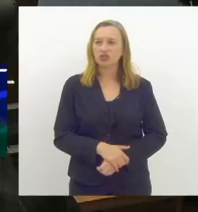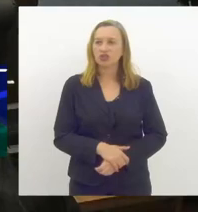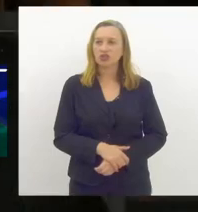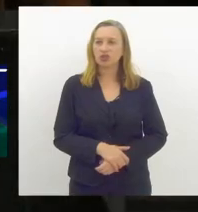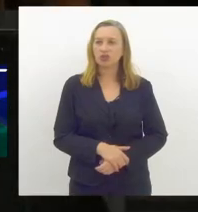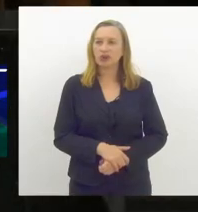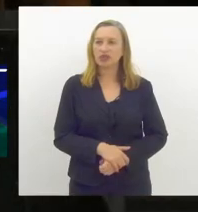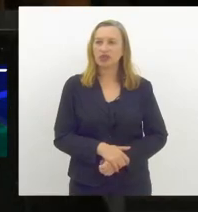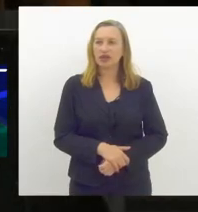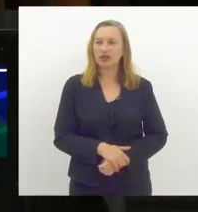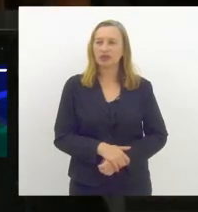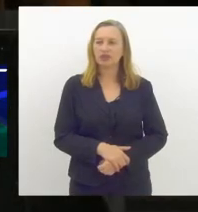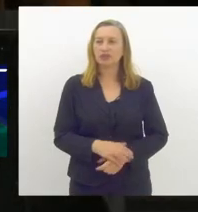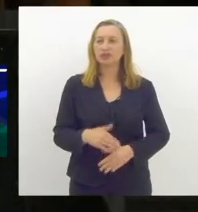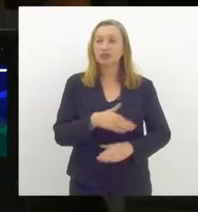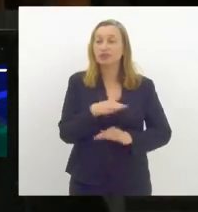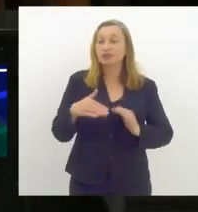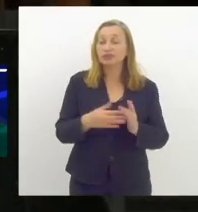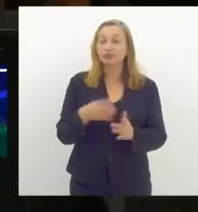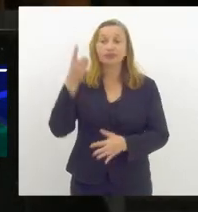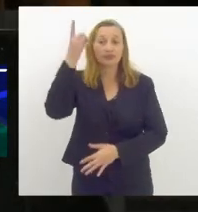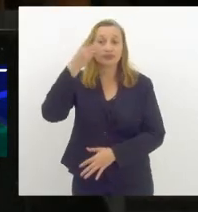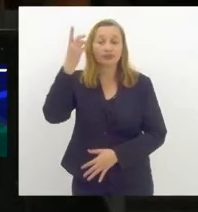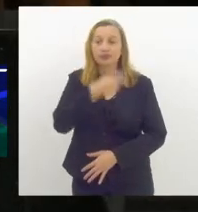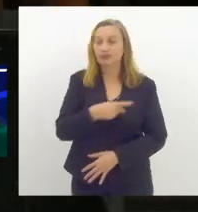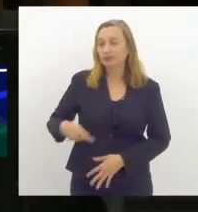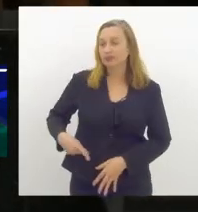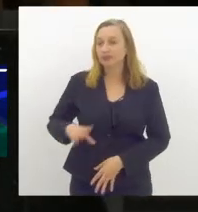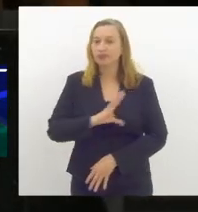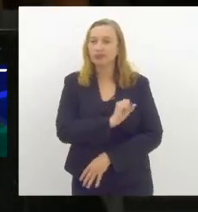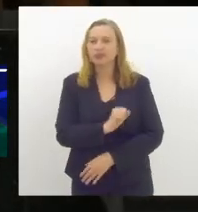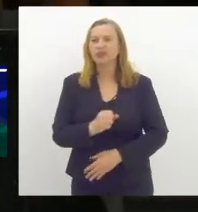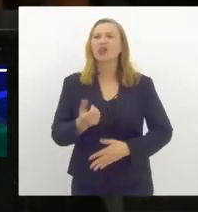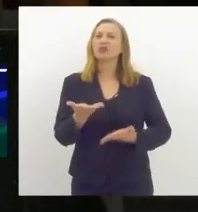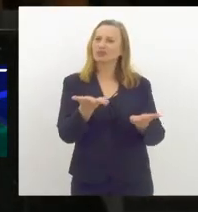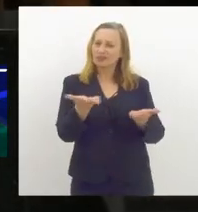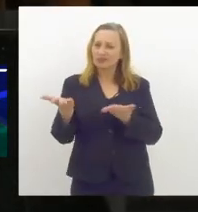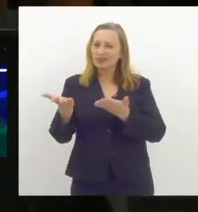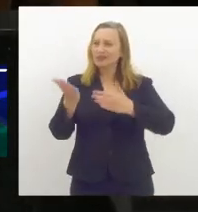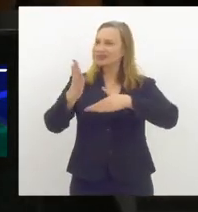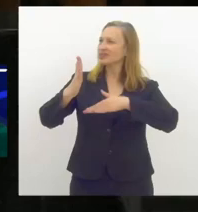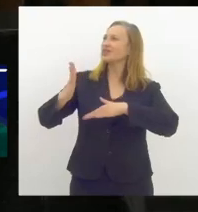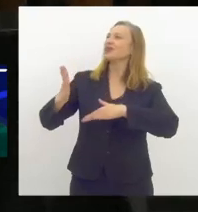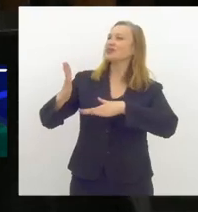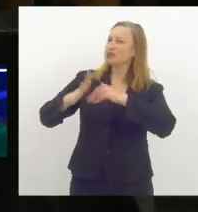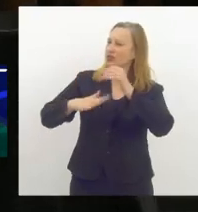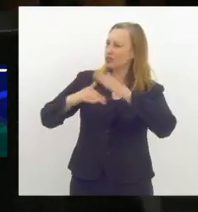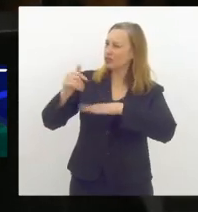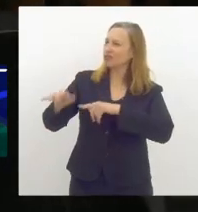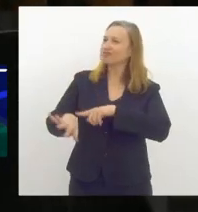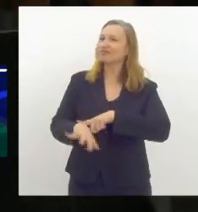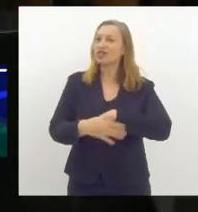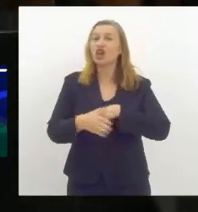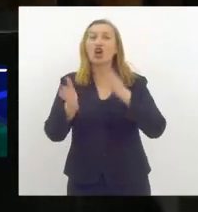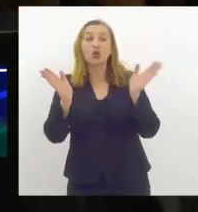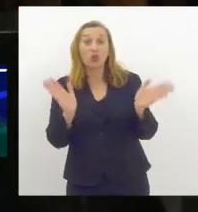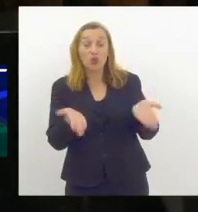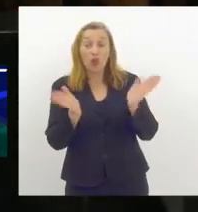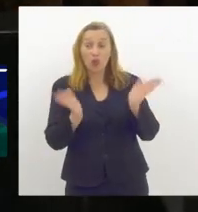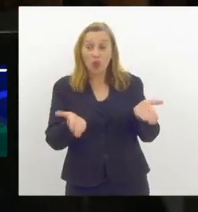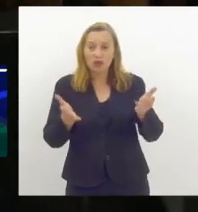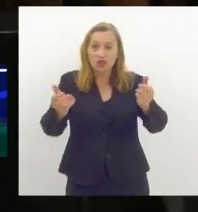o presidente queria dos Senhores deputados nobres trabalhadores taxistas que hoje